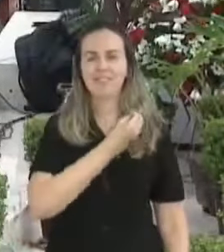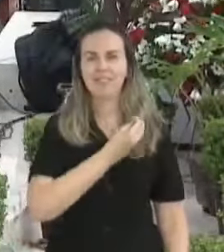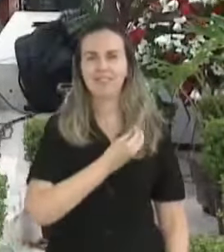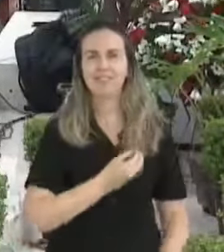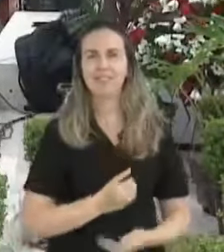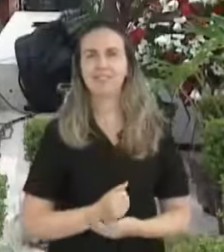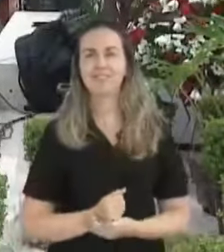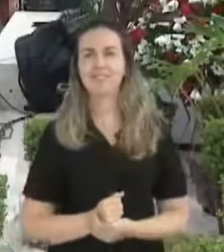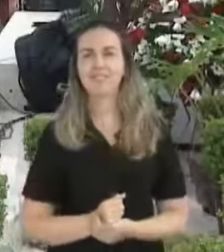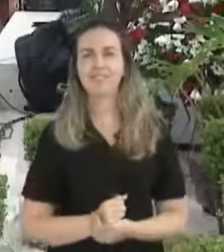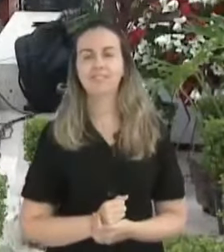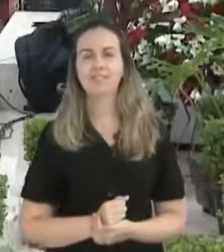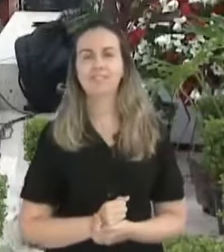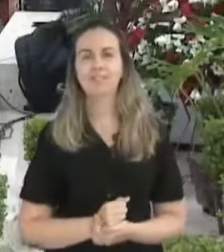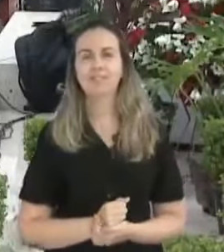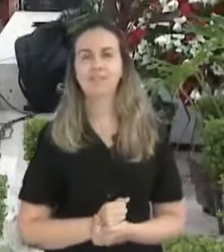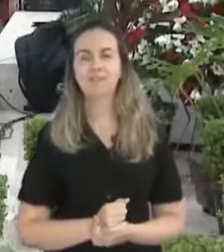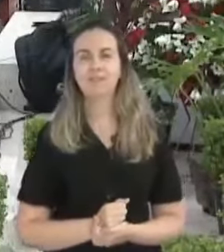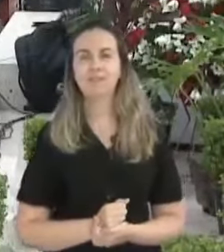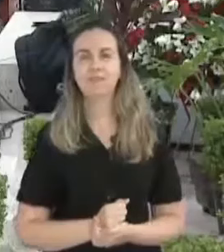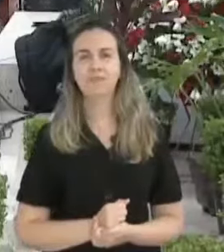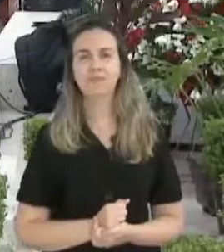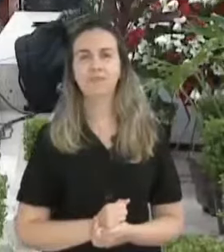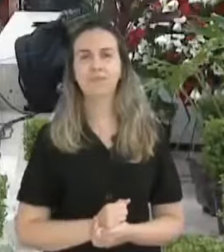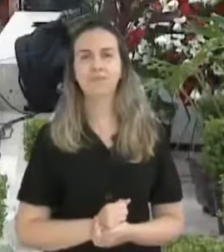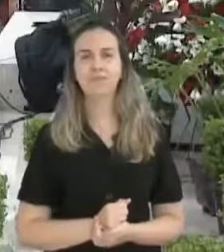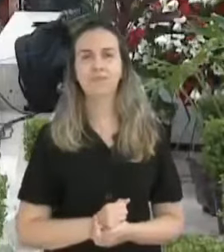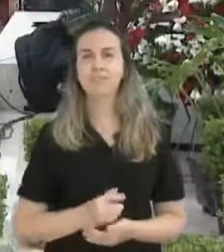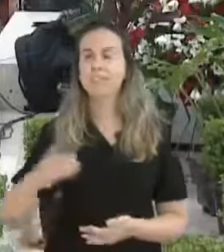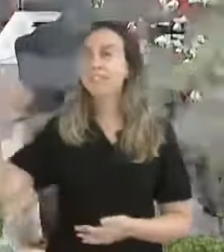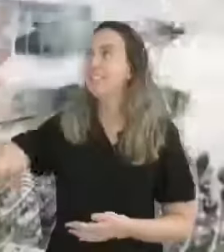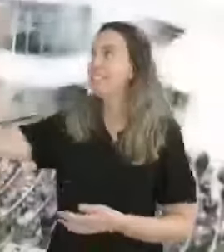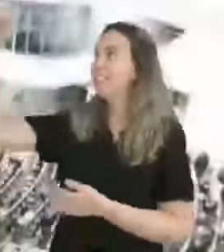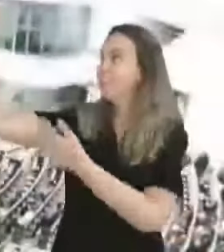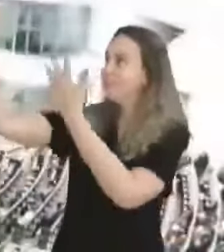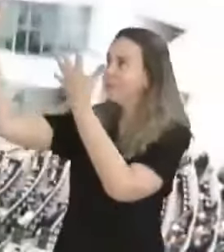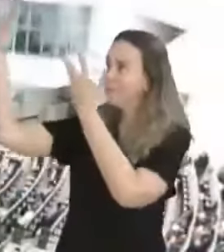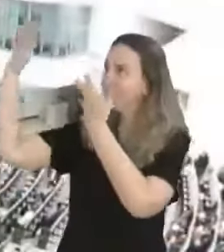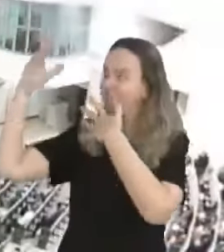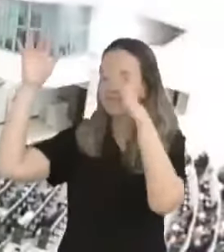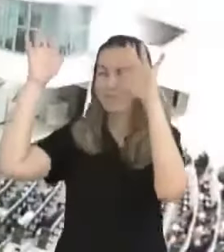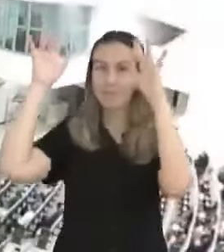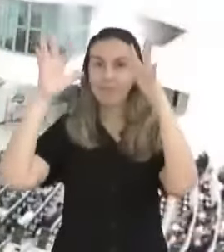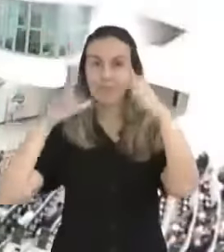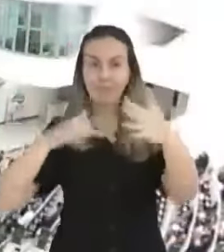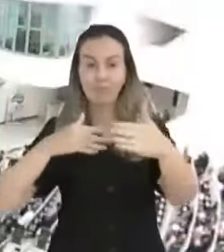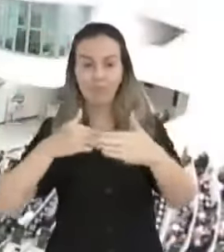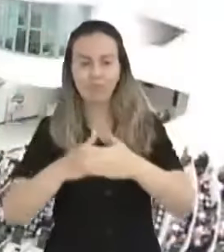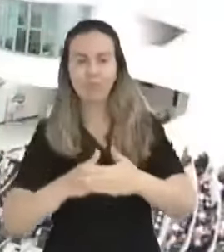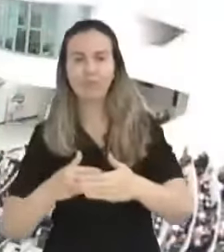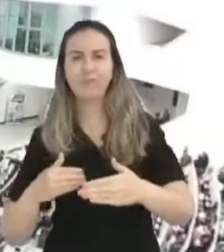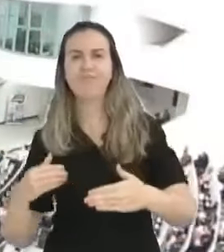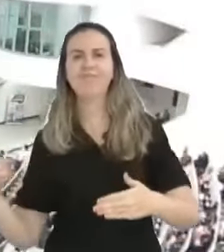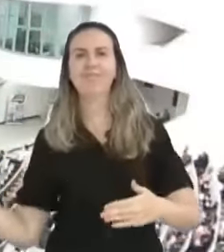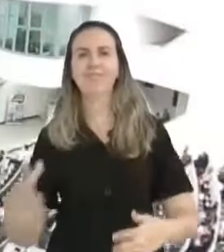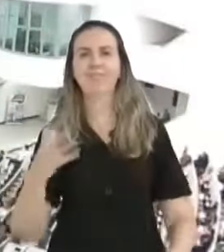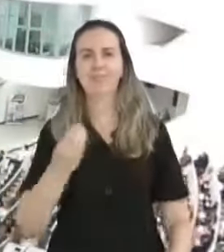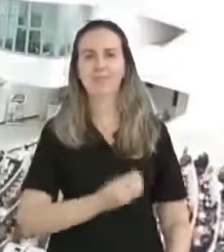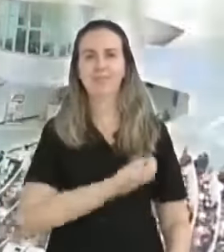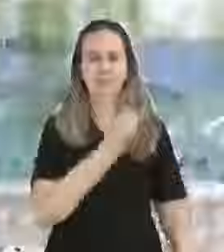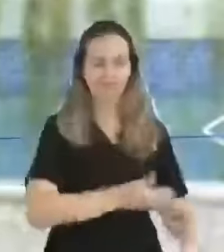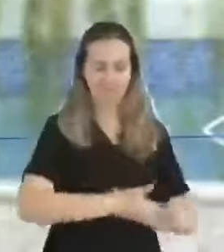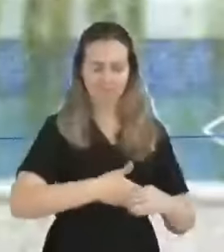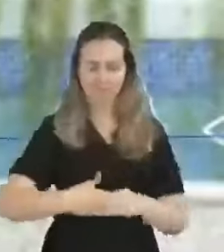Eclesiastes capítulo 3 e versículo 15, que o Senhor fará renovar o que se passou. Está escrito em Isaías